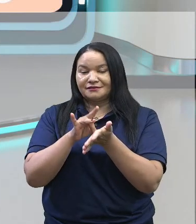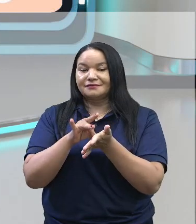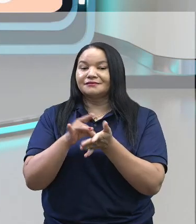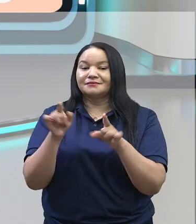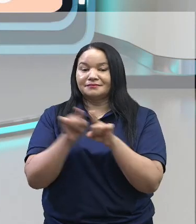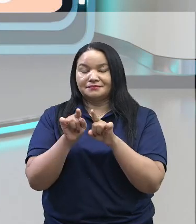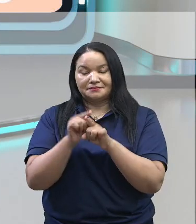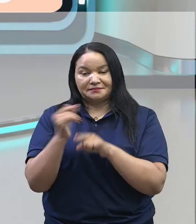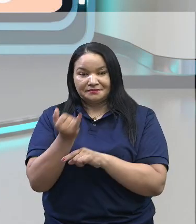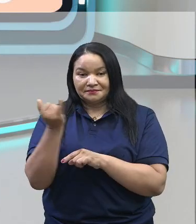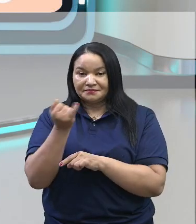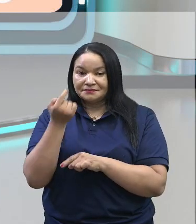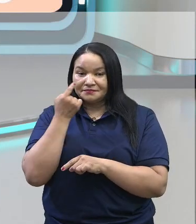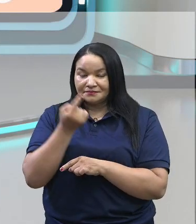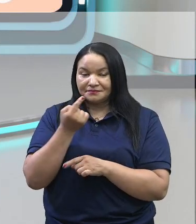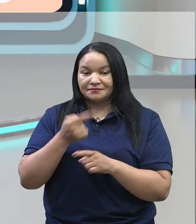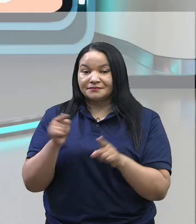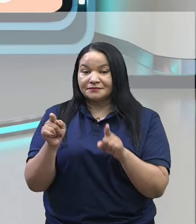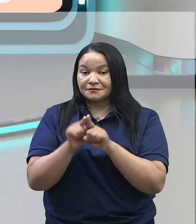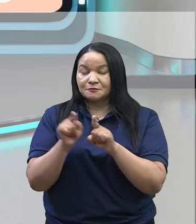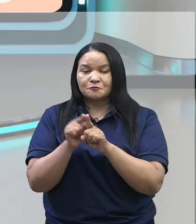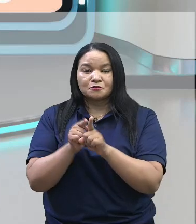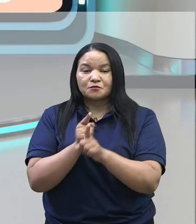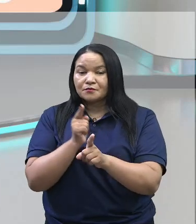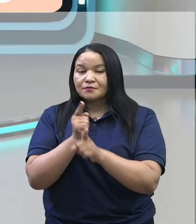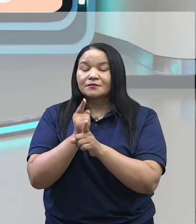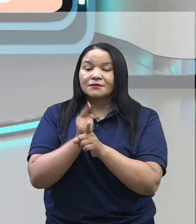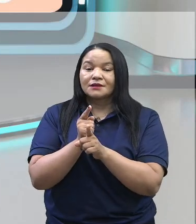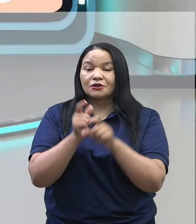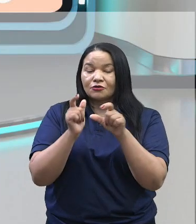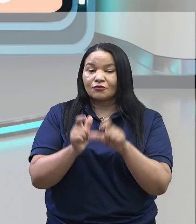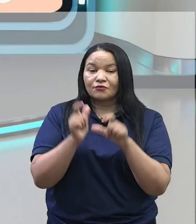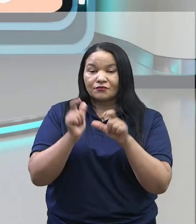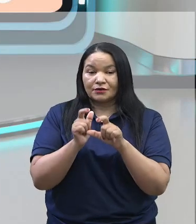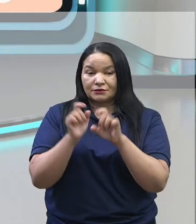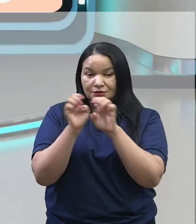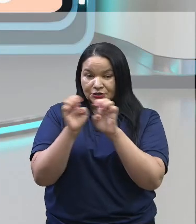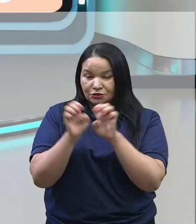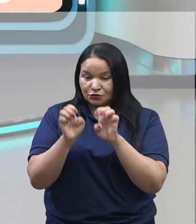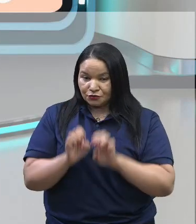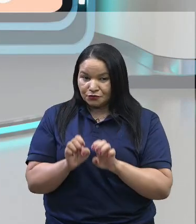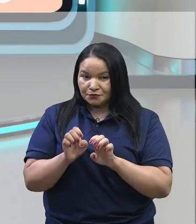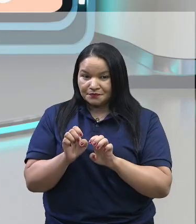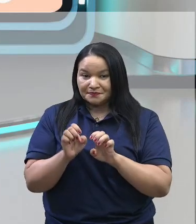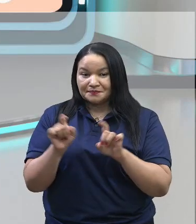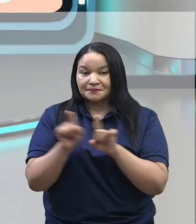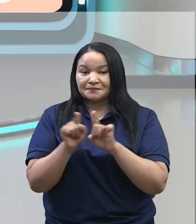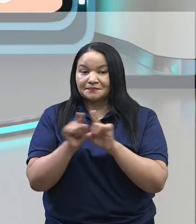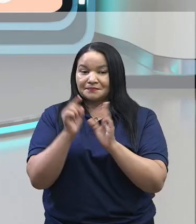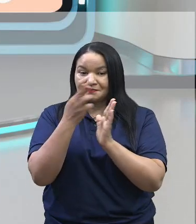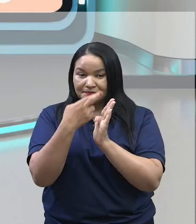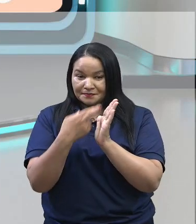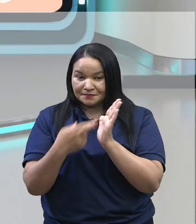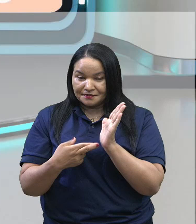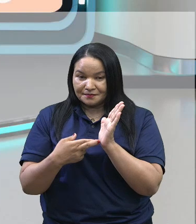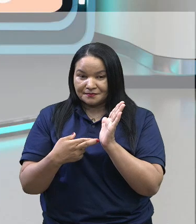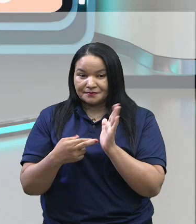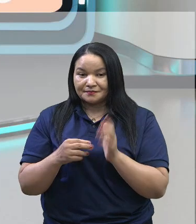também nós temos aí a localização da estrutura, né, da redação, como